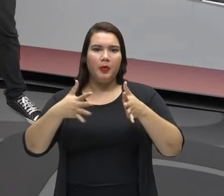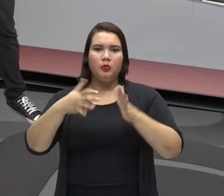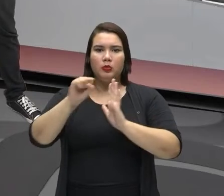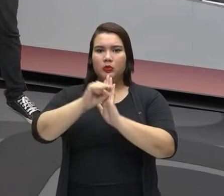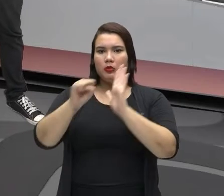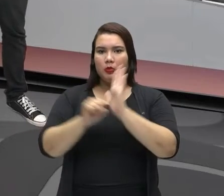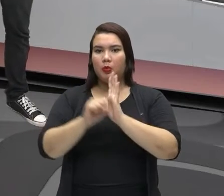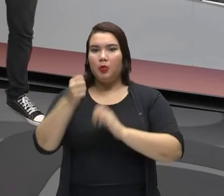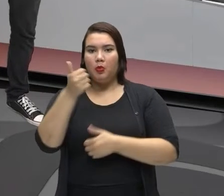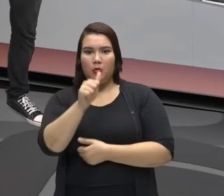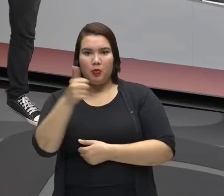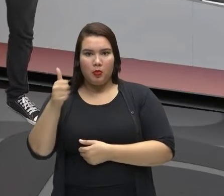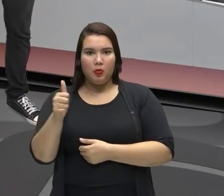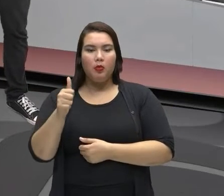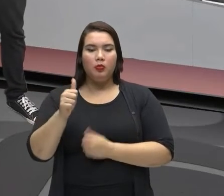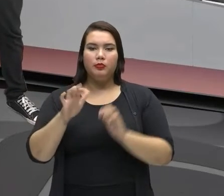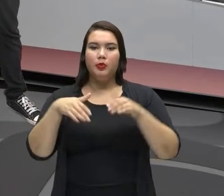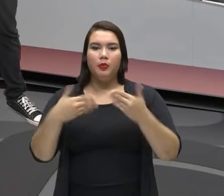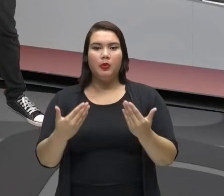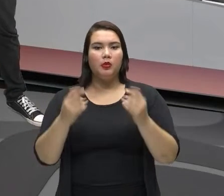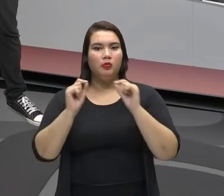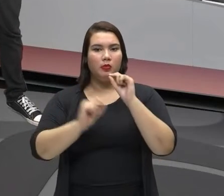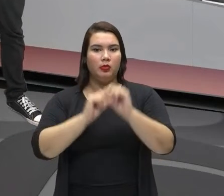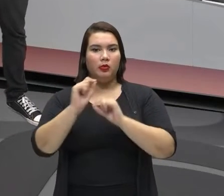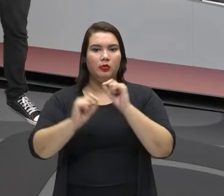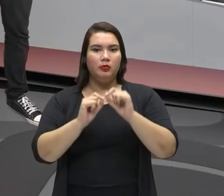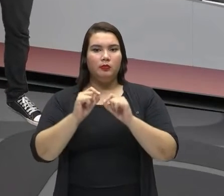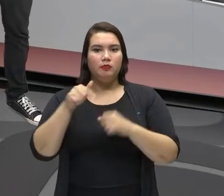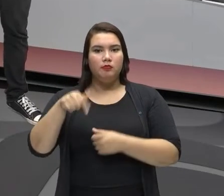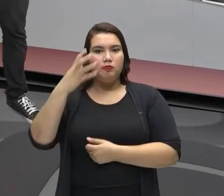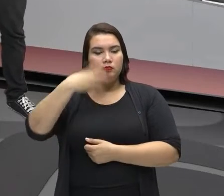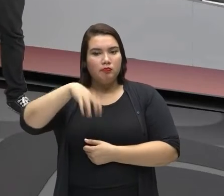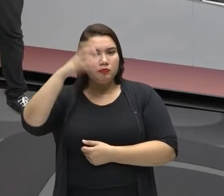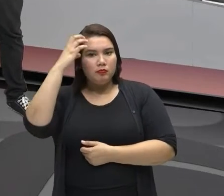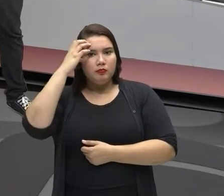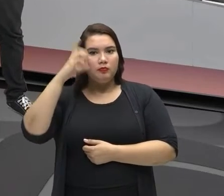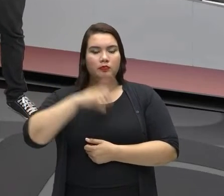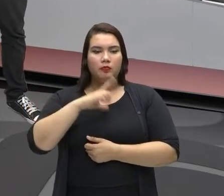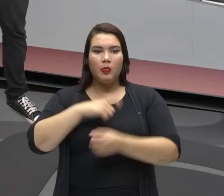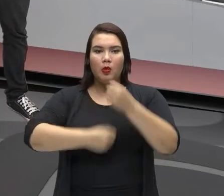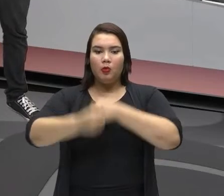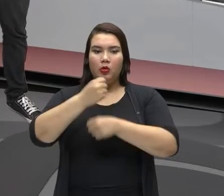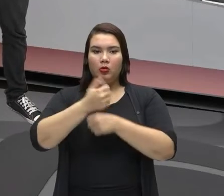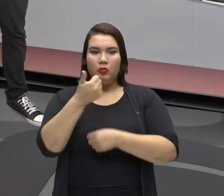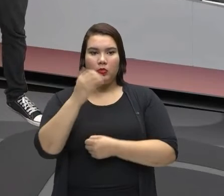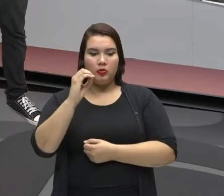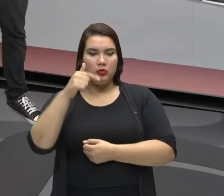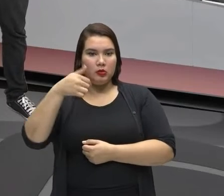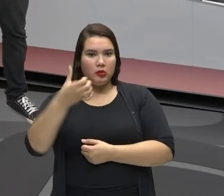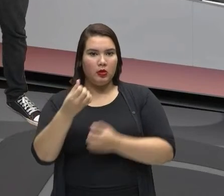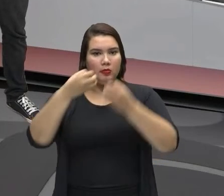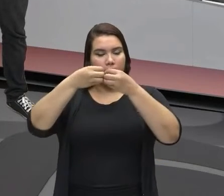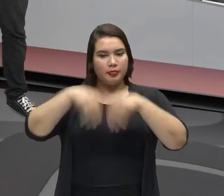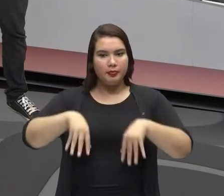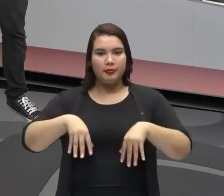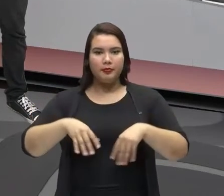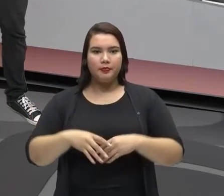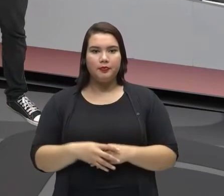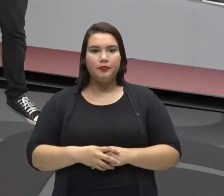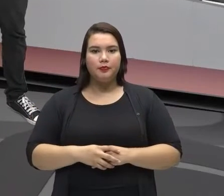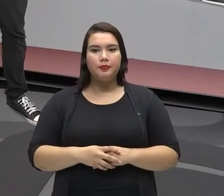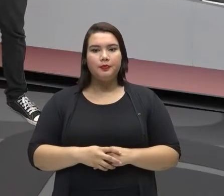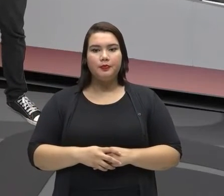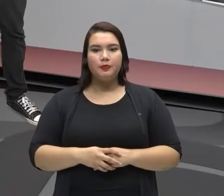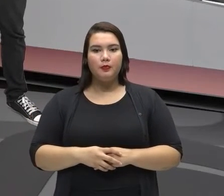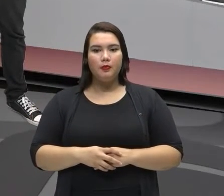século XI, quando eles seriam conquistados por volta de 1076, certo? Olha só, a gente